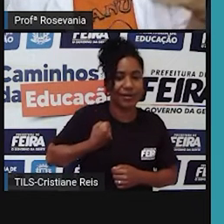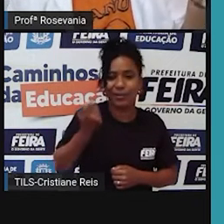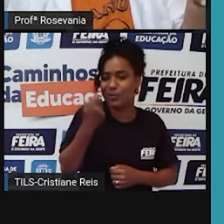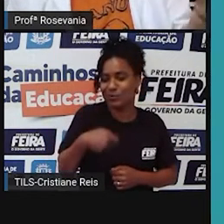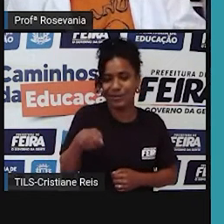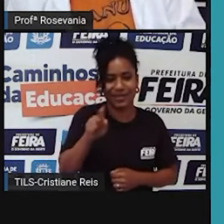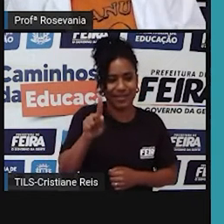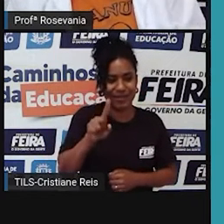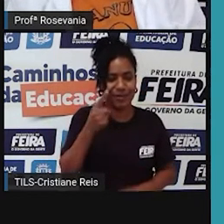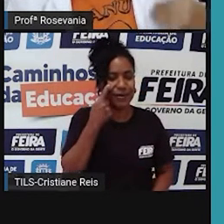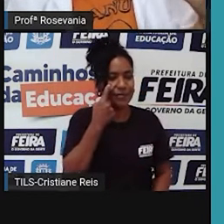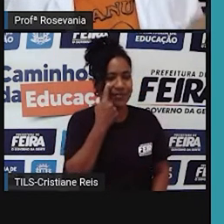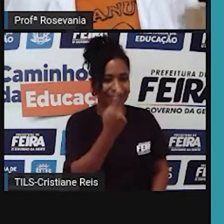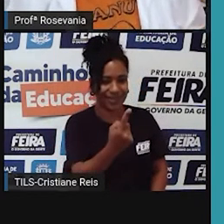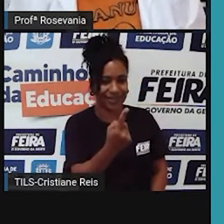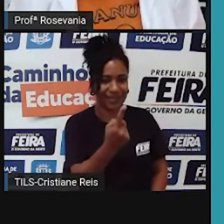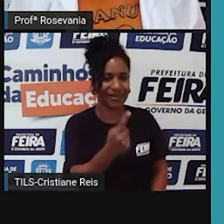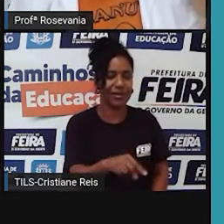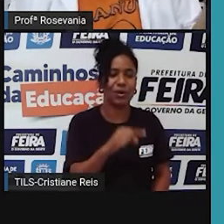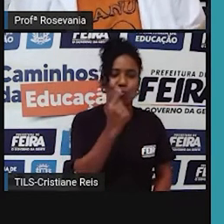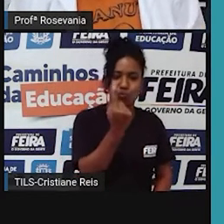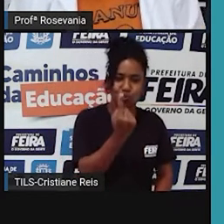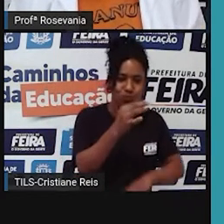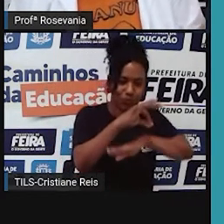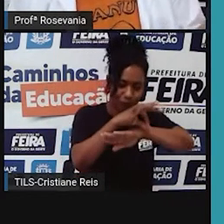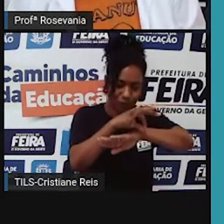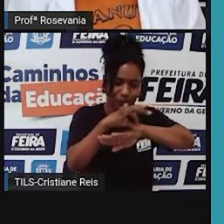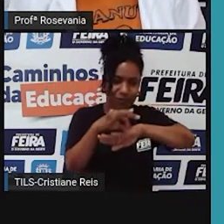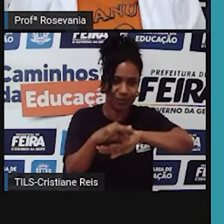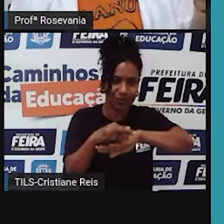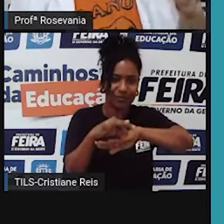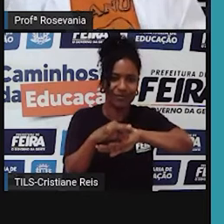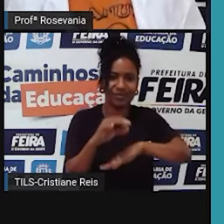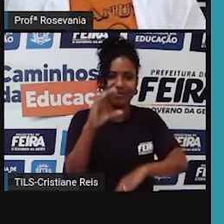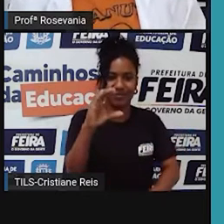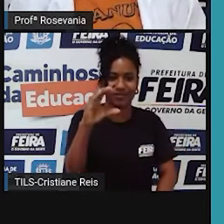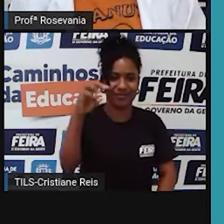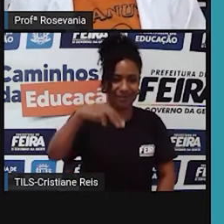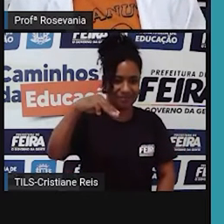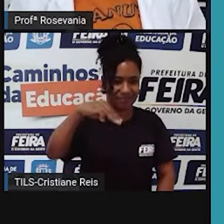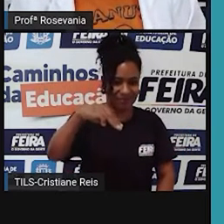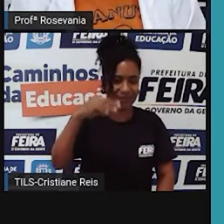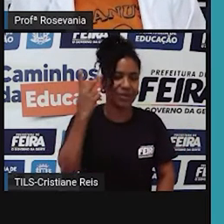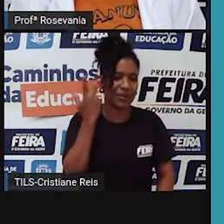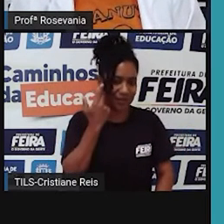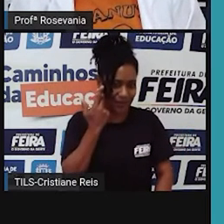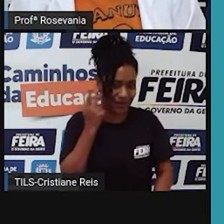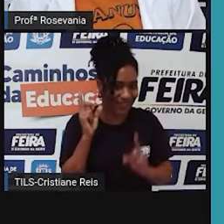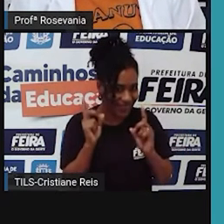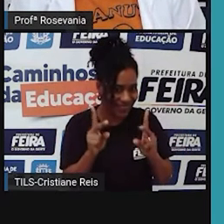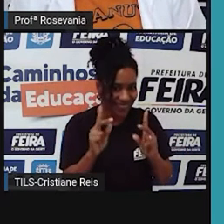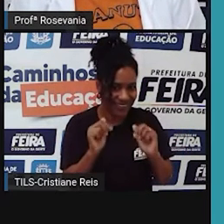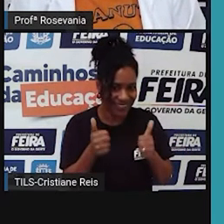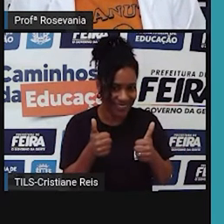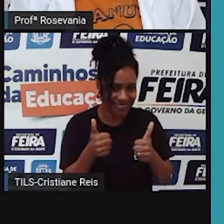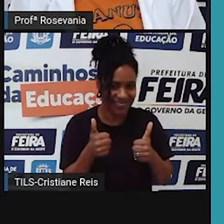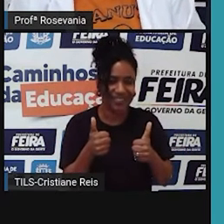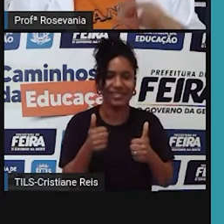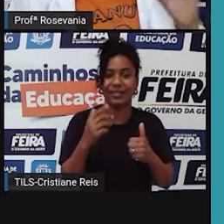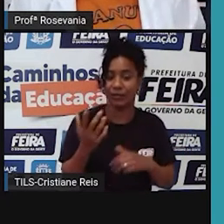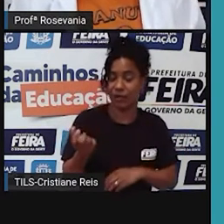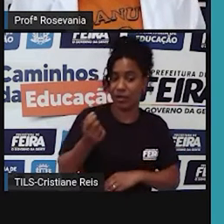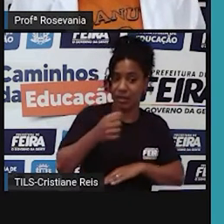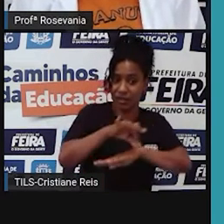é convencionado a escala numérica ser sempre em centímetro. Tudo ok? Então, a escala